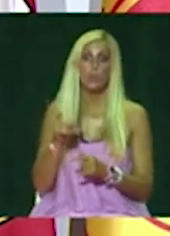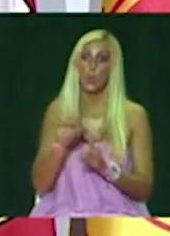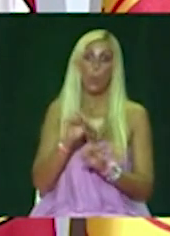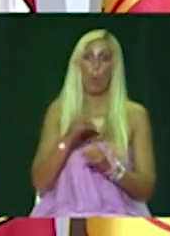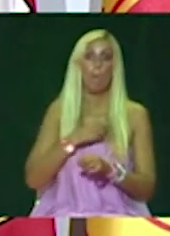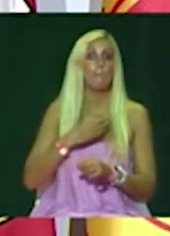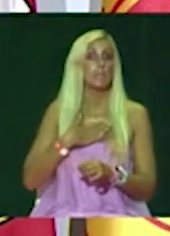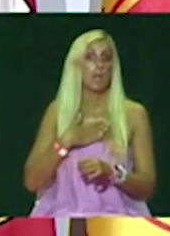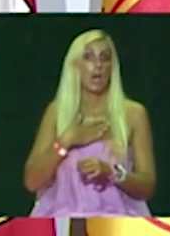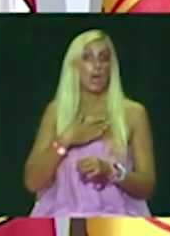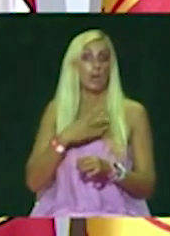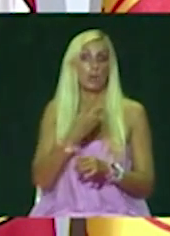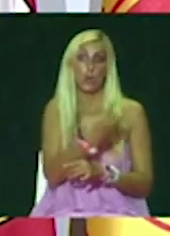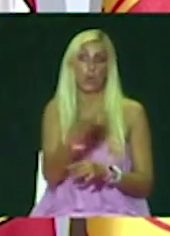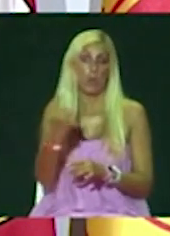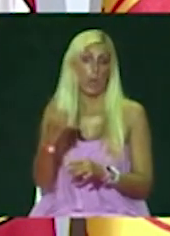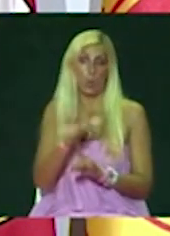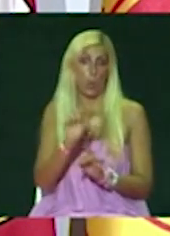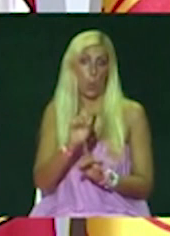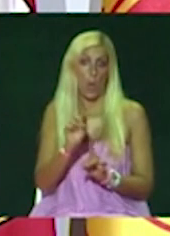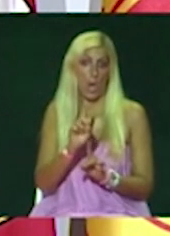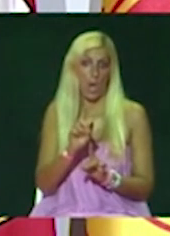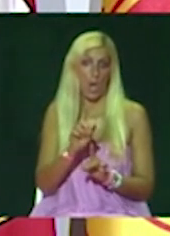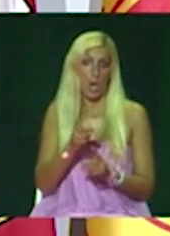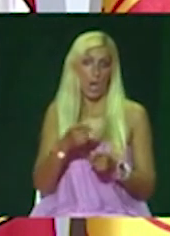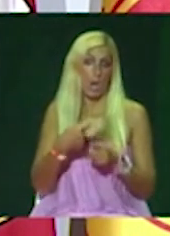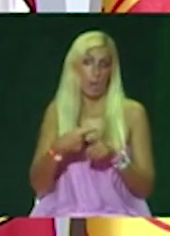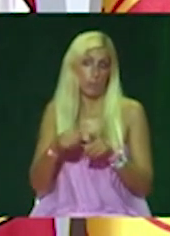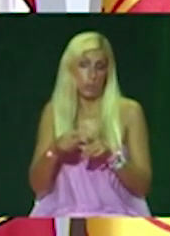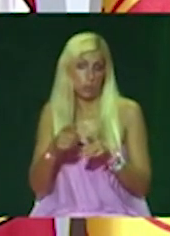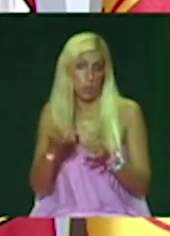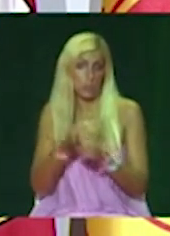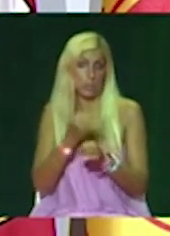não é empresário em nome individual, não é um prestador de serviço, é um